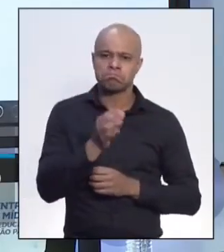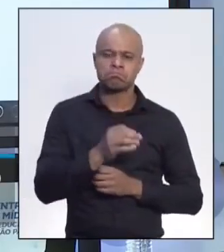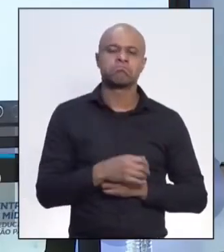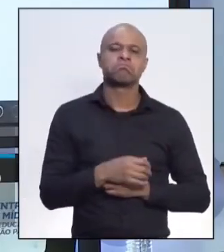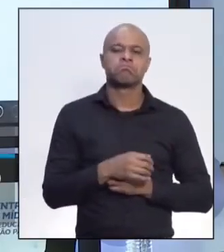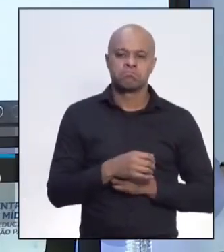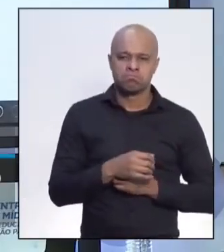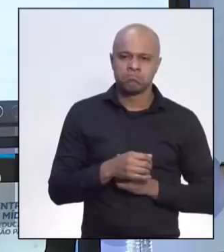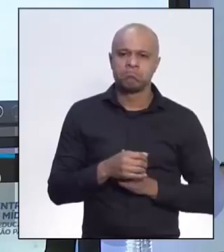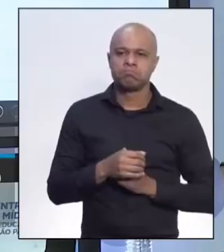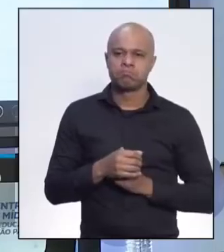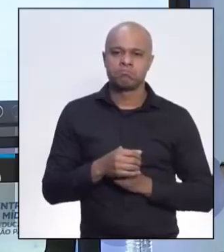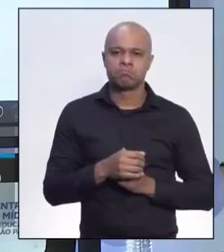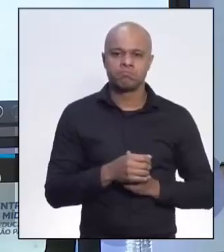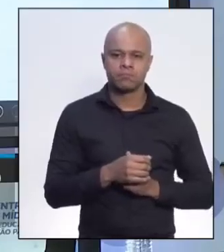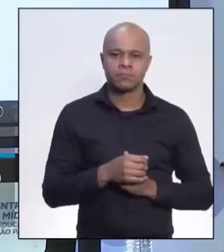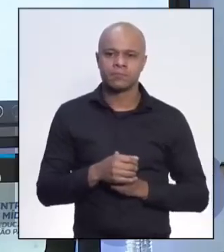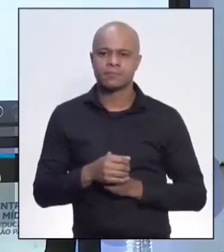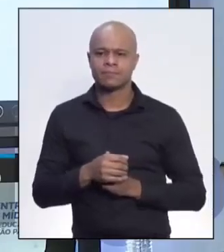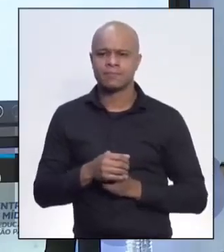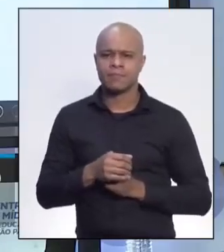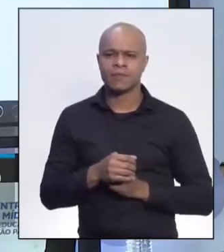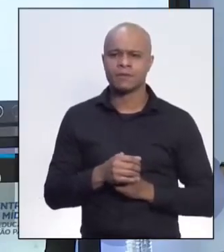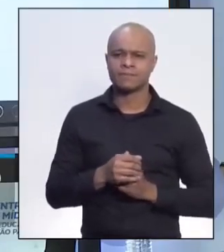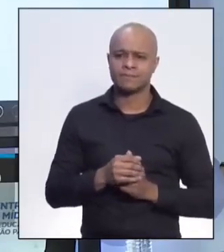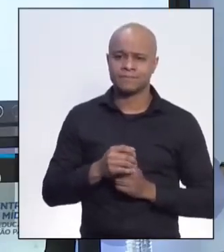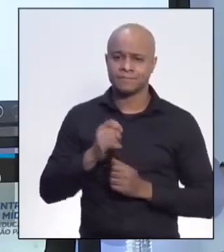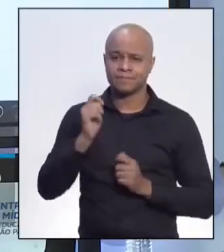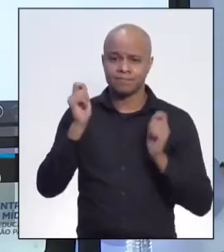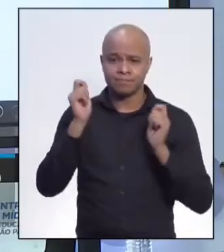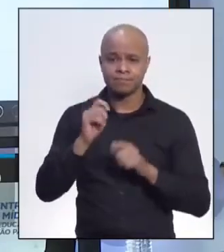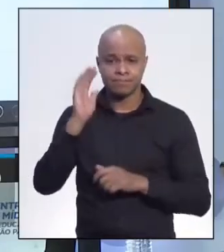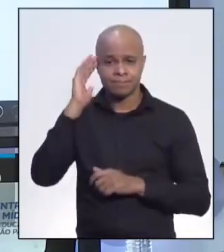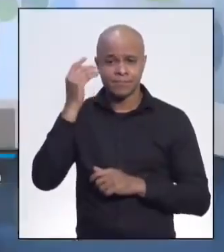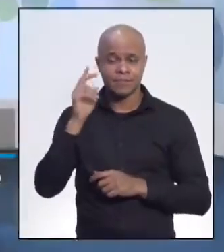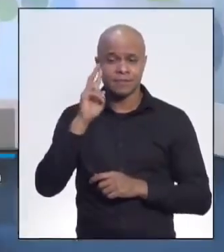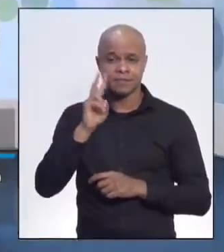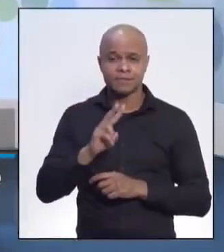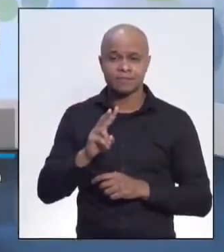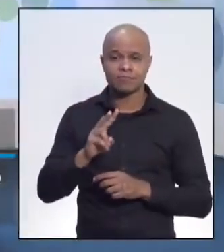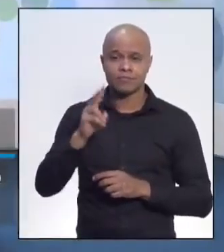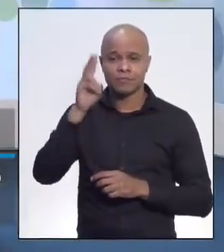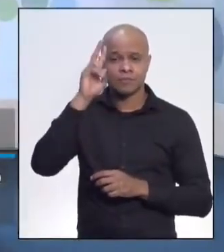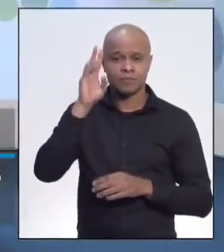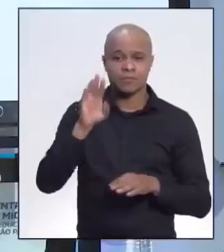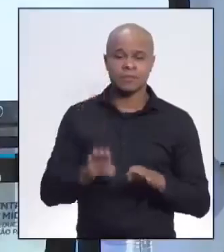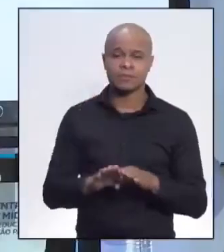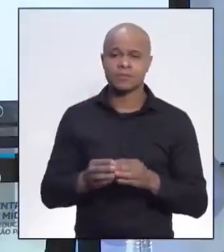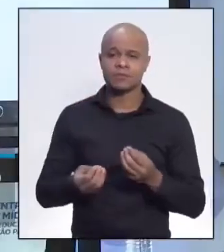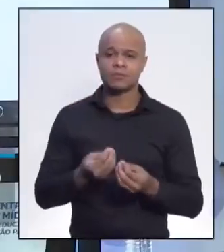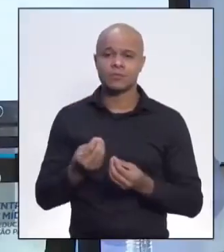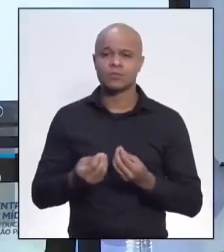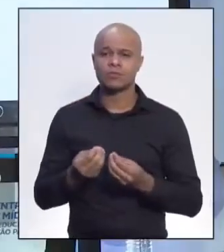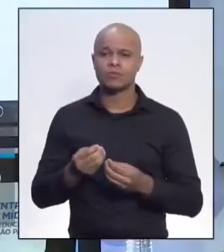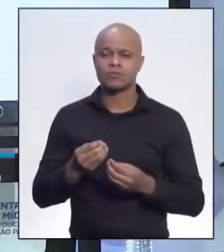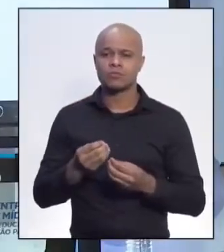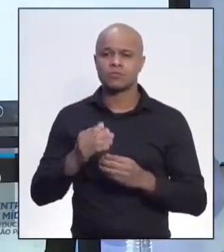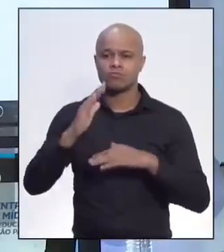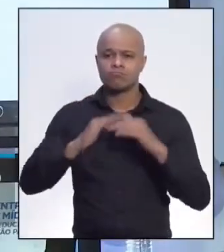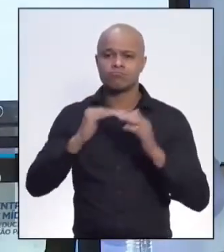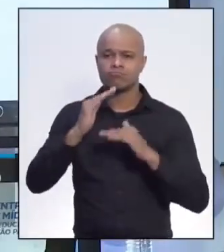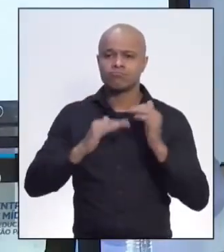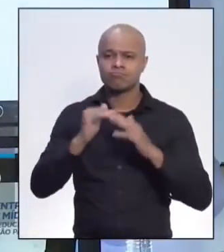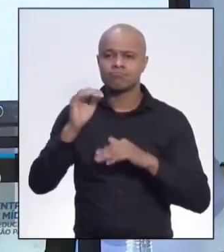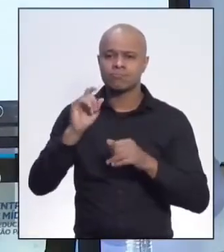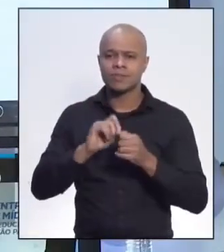professora. Você acha que deu para eles entenderem a diferença e lembrarem como que é feita a